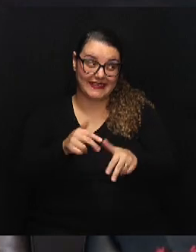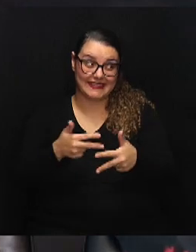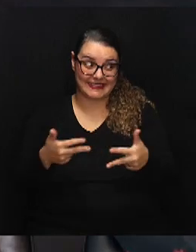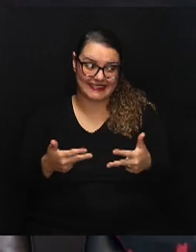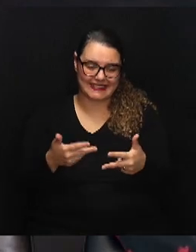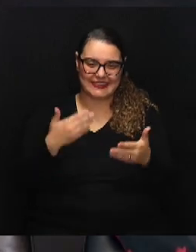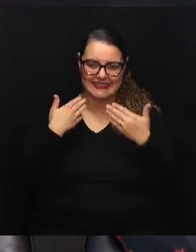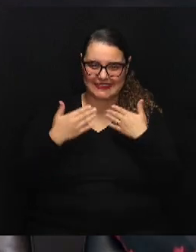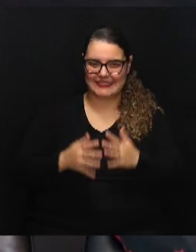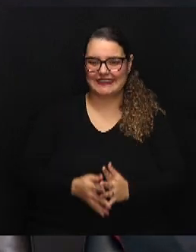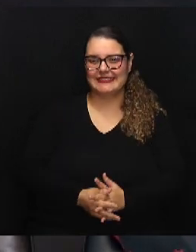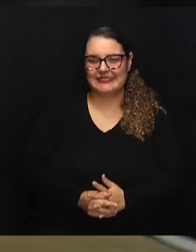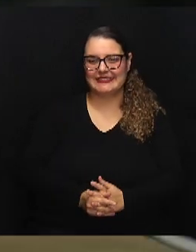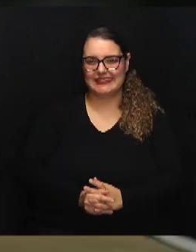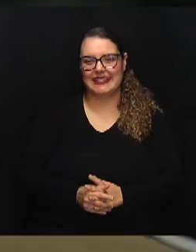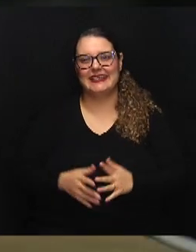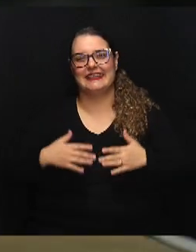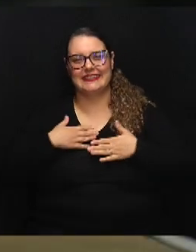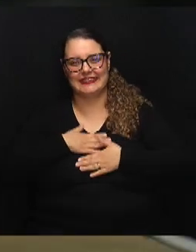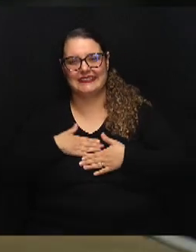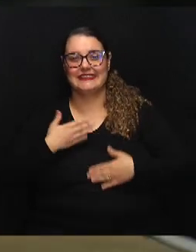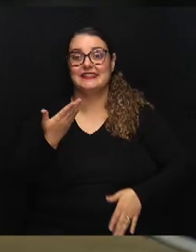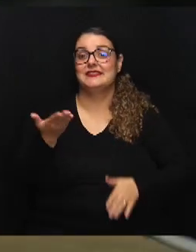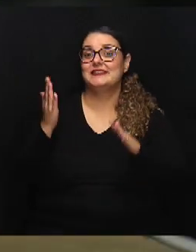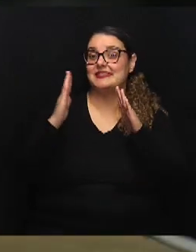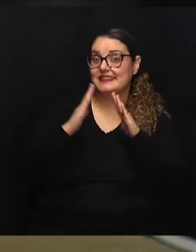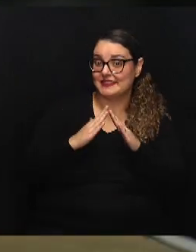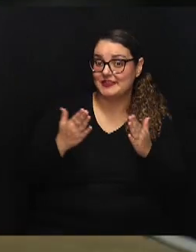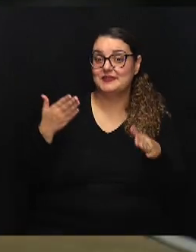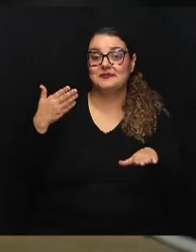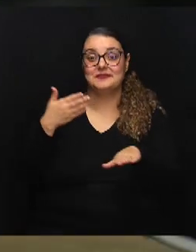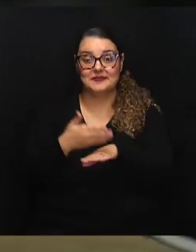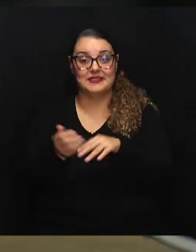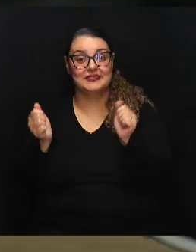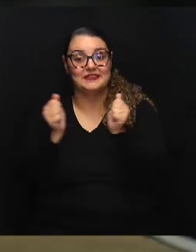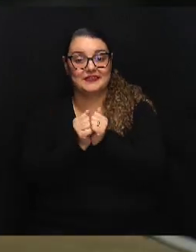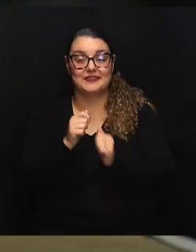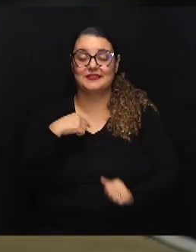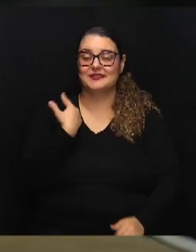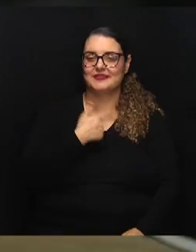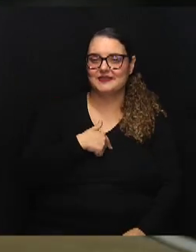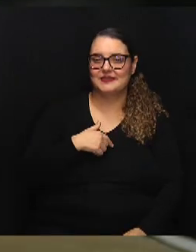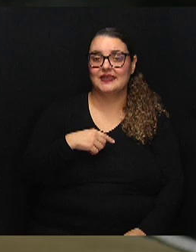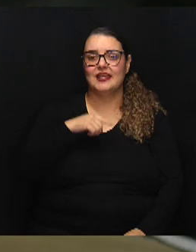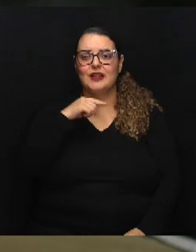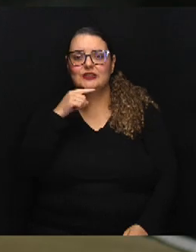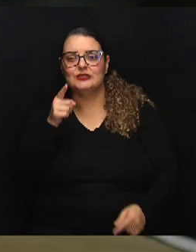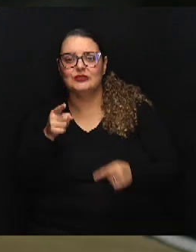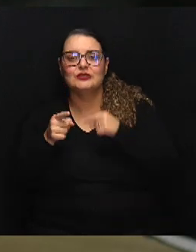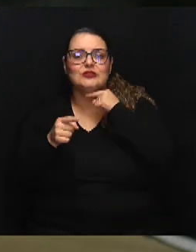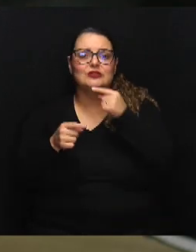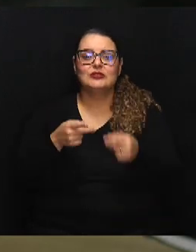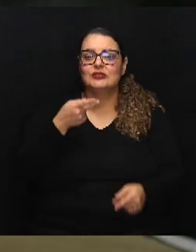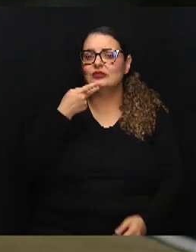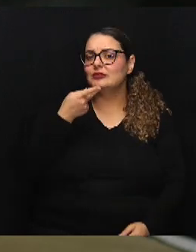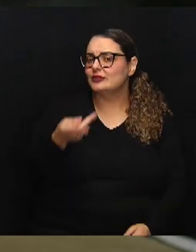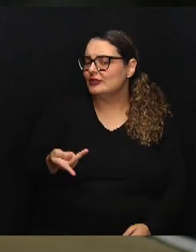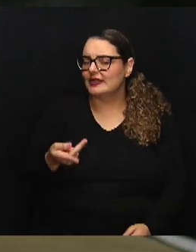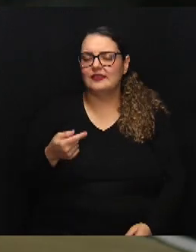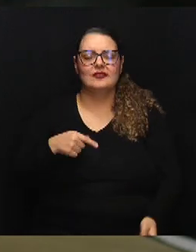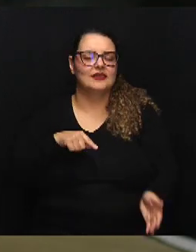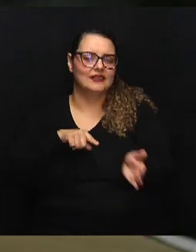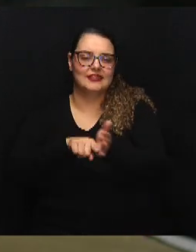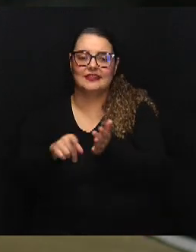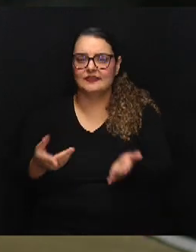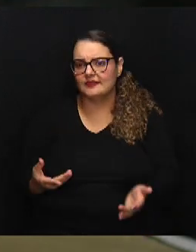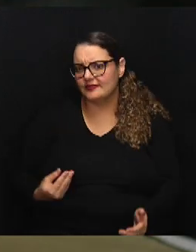falar. Ai, que gostoso, gente. E você aí de casa, então participe conosco, manda a sua dúvida, a sua pergunta, ou então o seu depoimento. Você